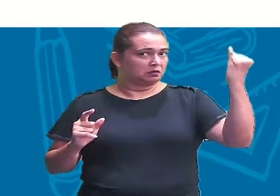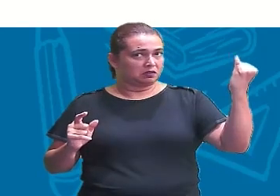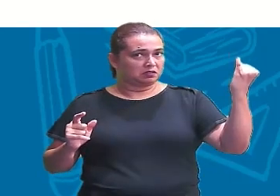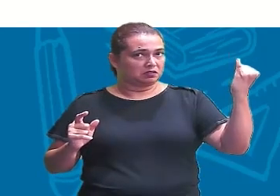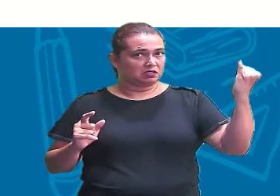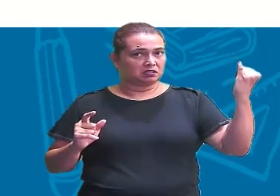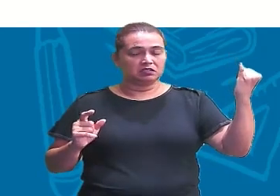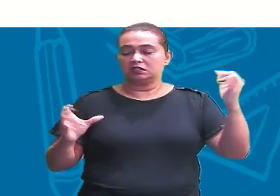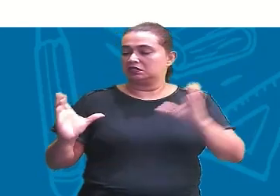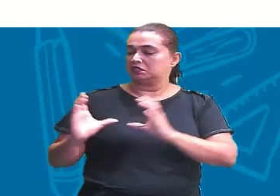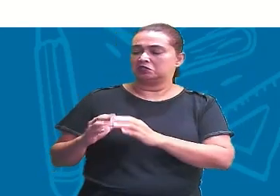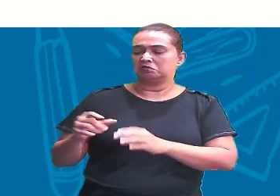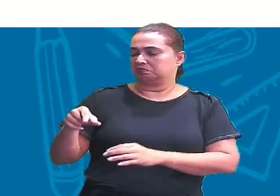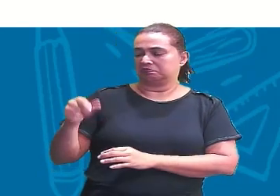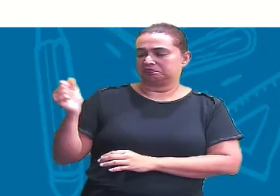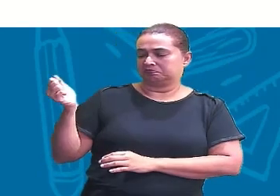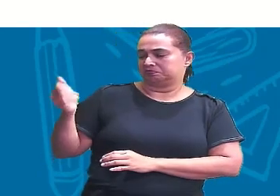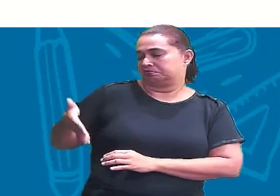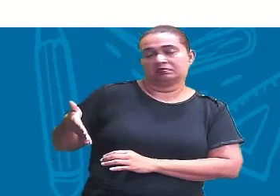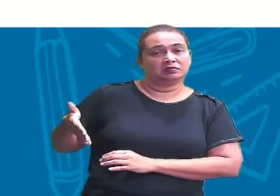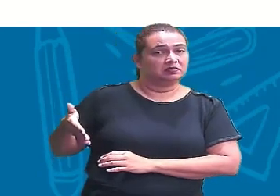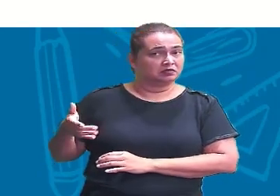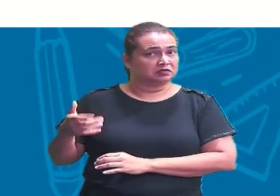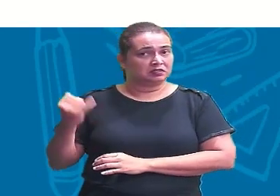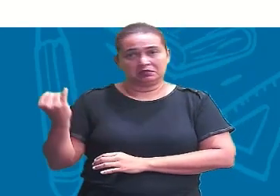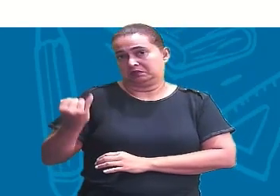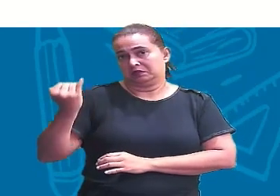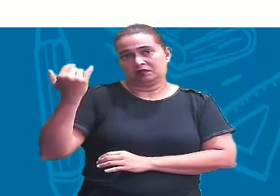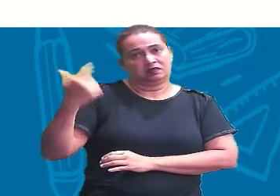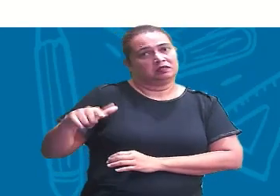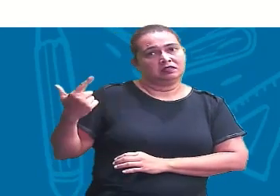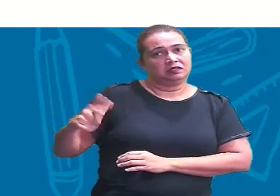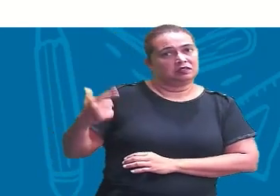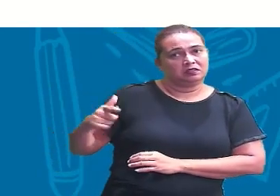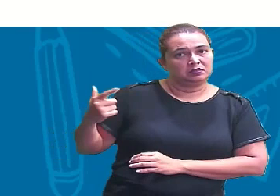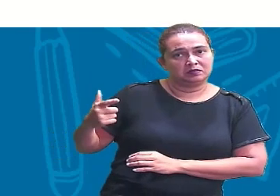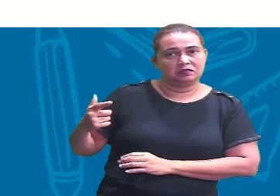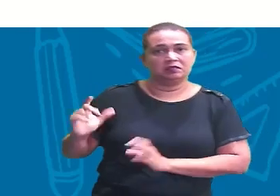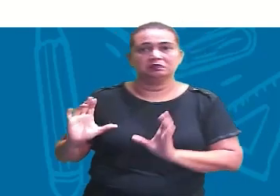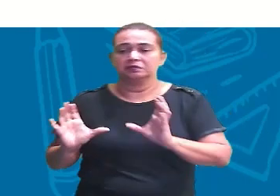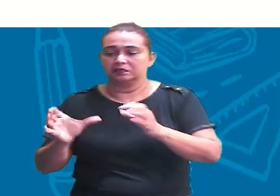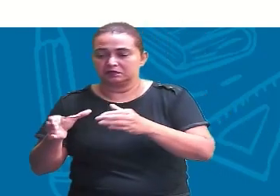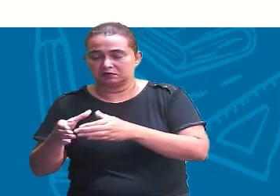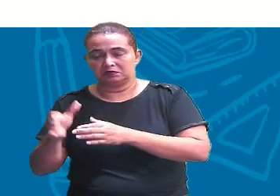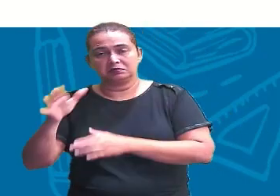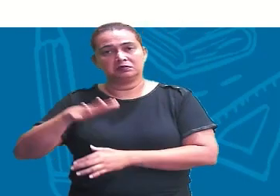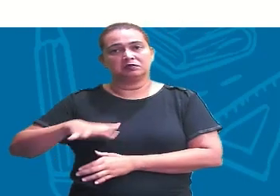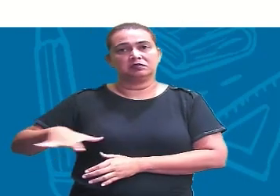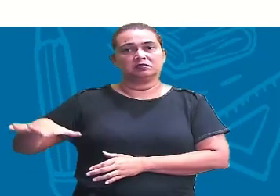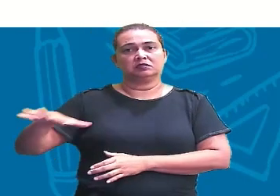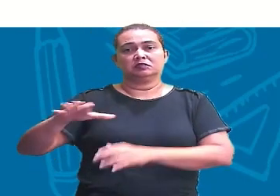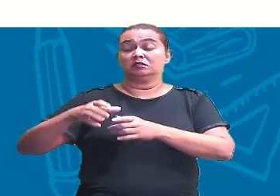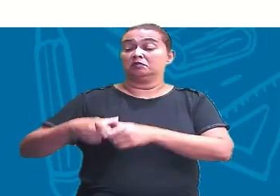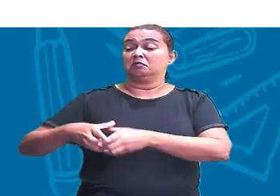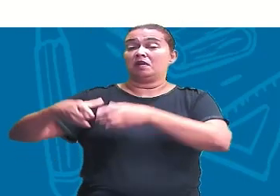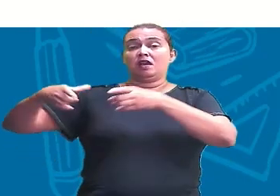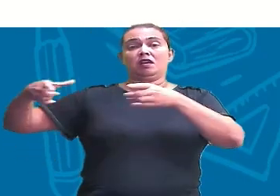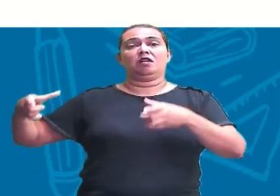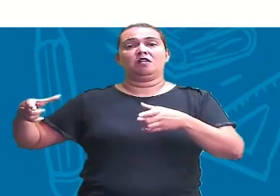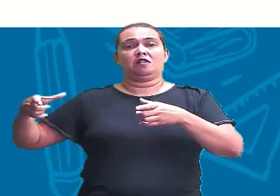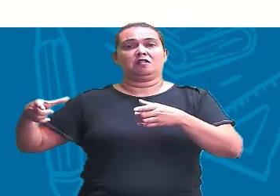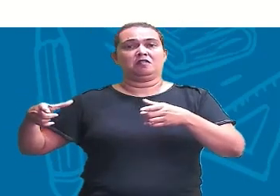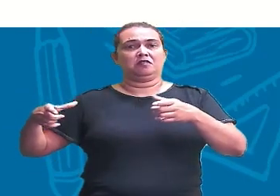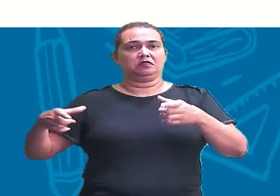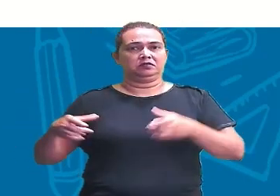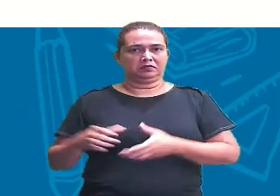bem menos importantes. Tá? Inclusive, essas pessoas que não eram consideradas importantes eram a maioria.